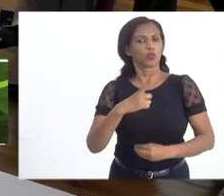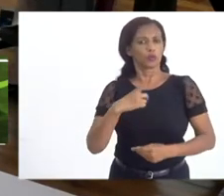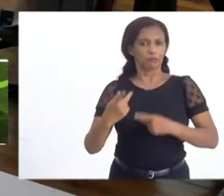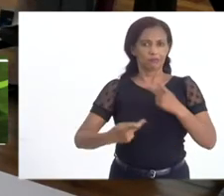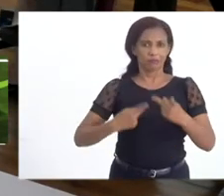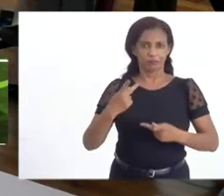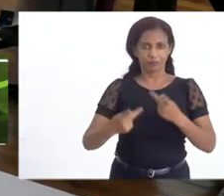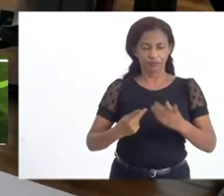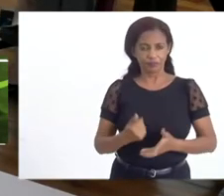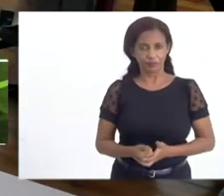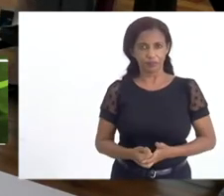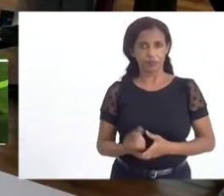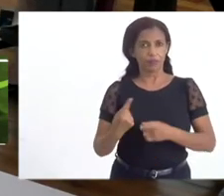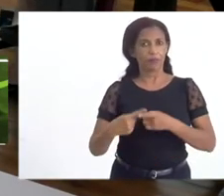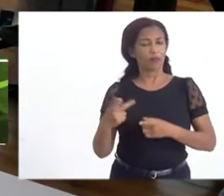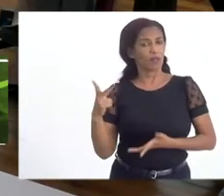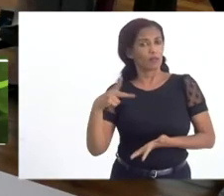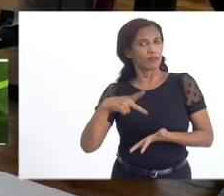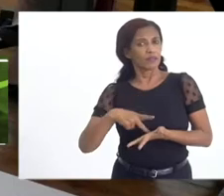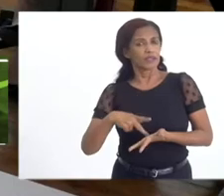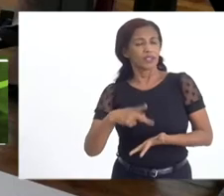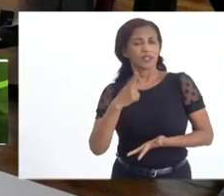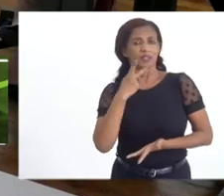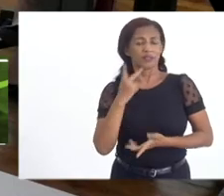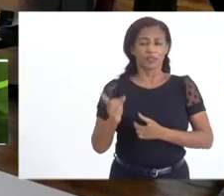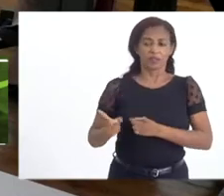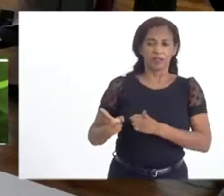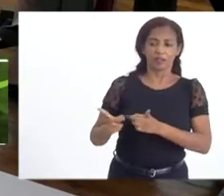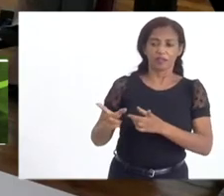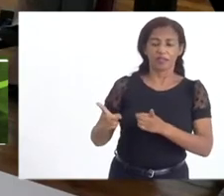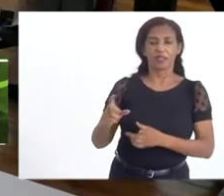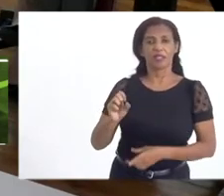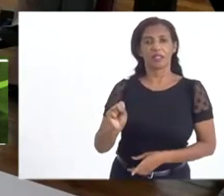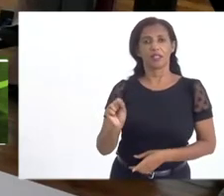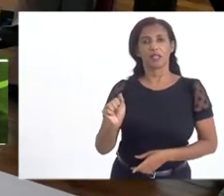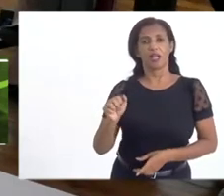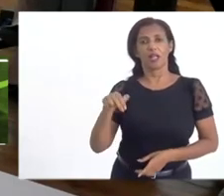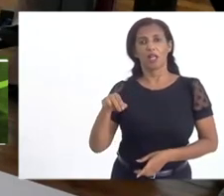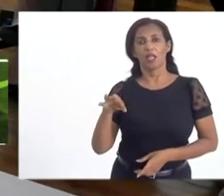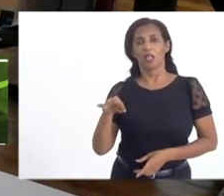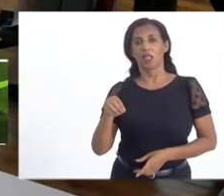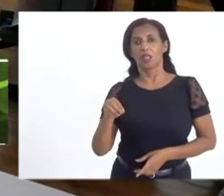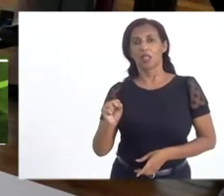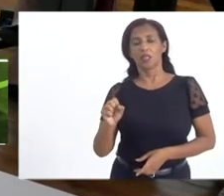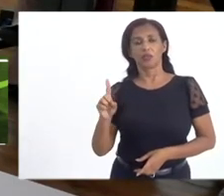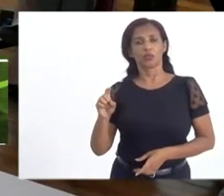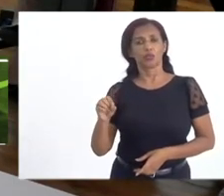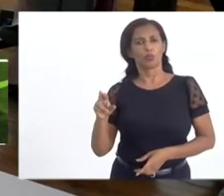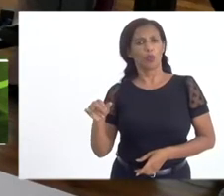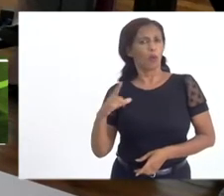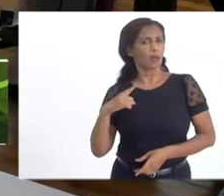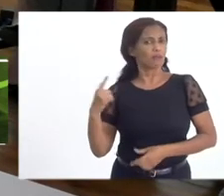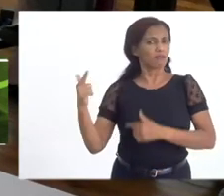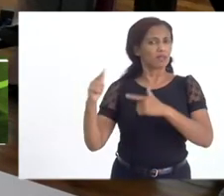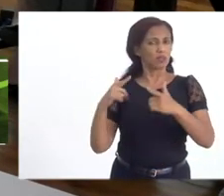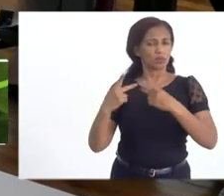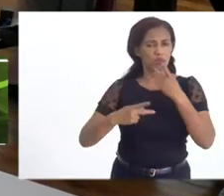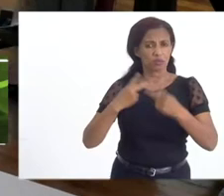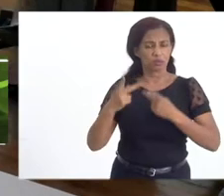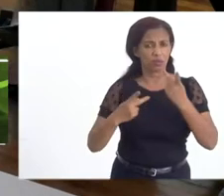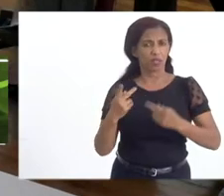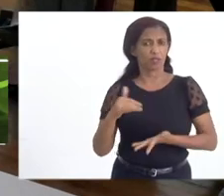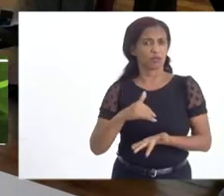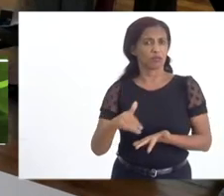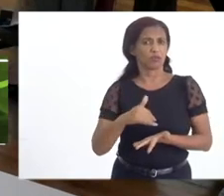dito. Porque, na verdade, estão falando em privatizar o Santos Dumont. Aí tem outras questões que o secretário também